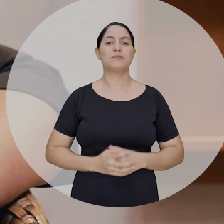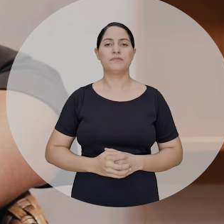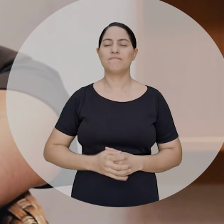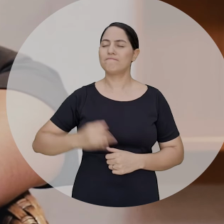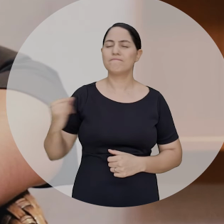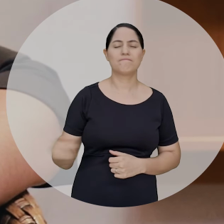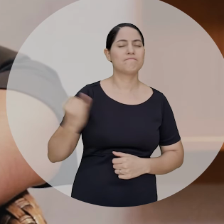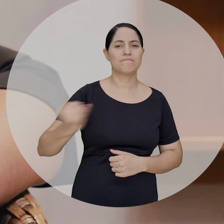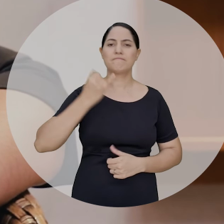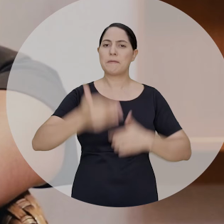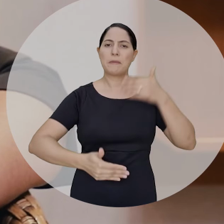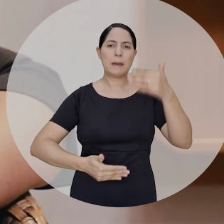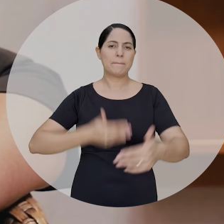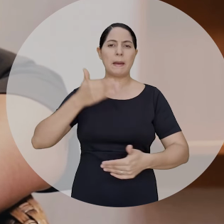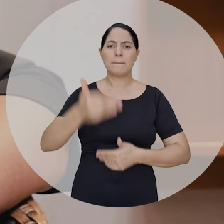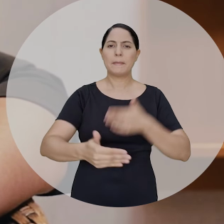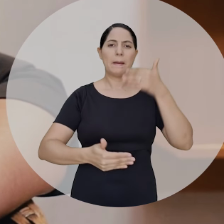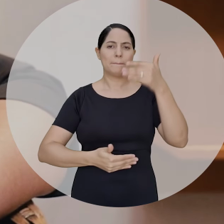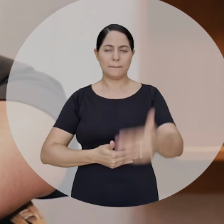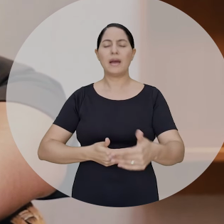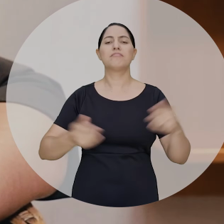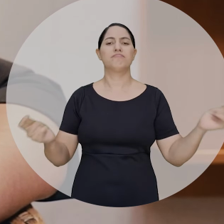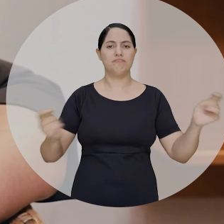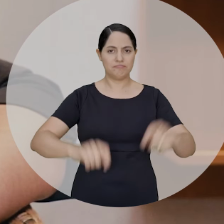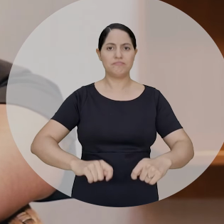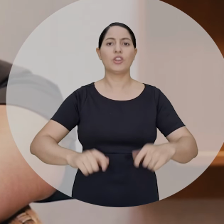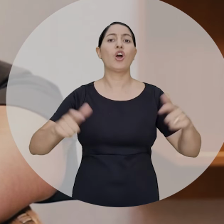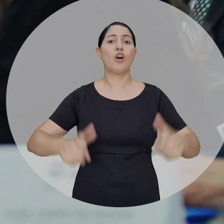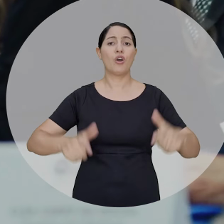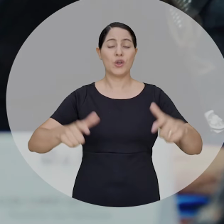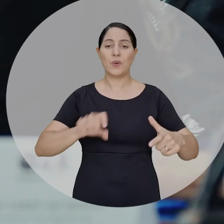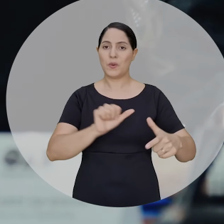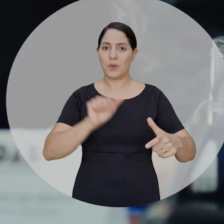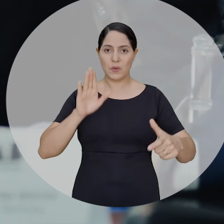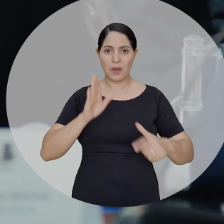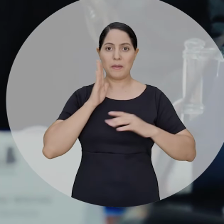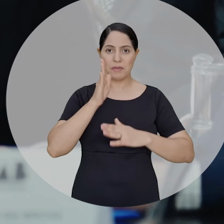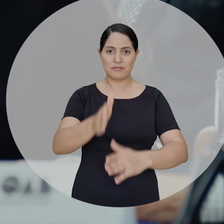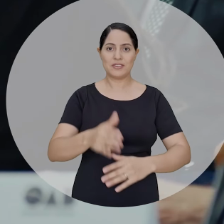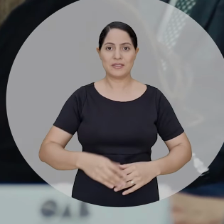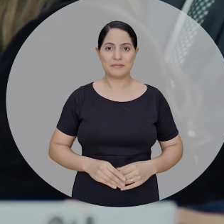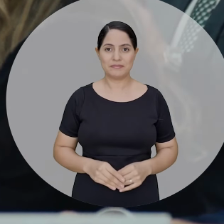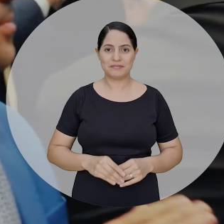muito claro da evolução, do avanço, que se reflete também na direção da OAB.